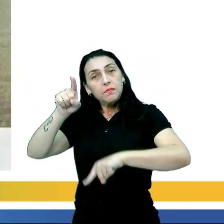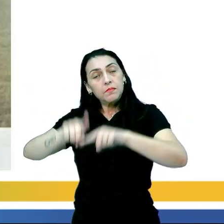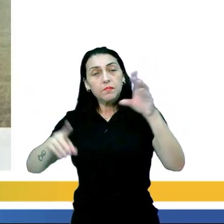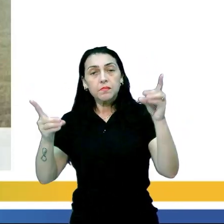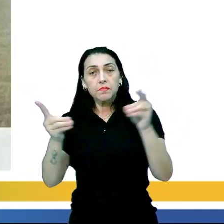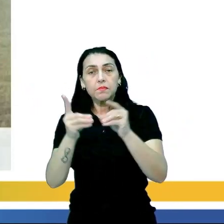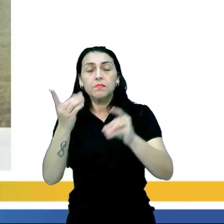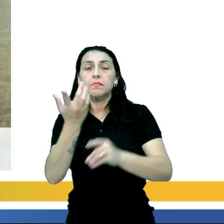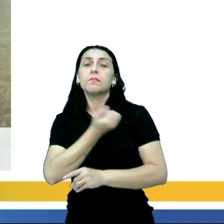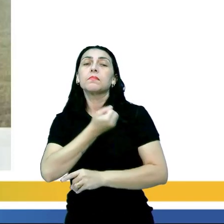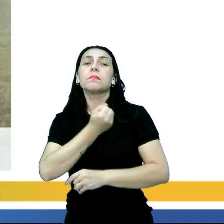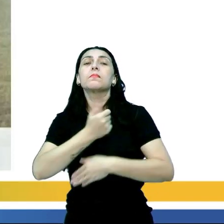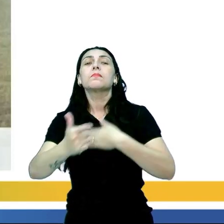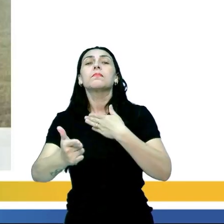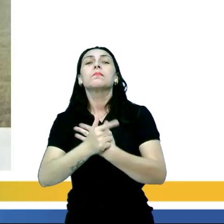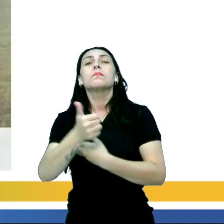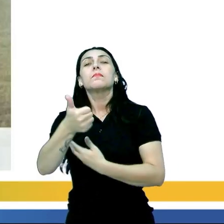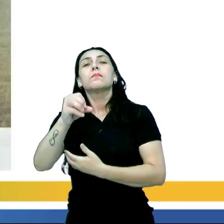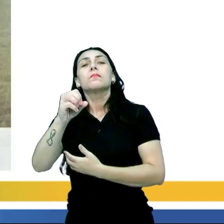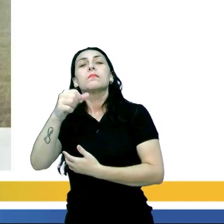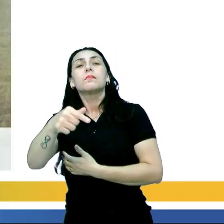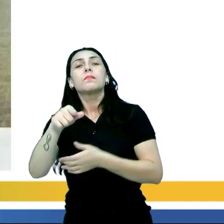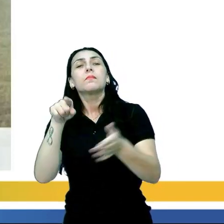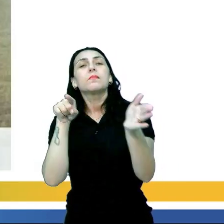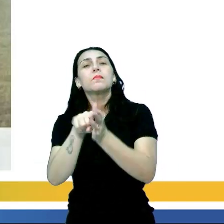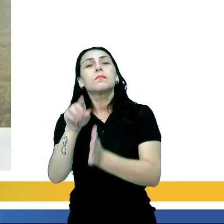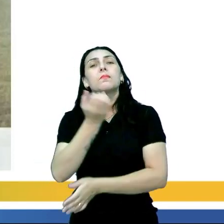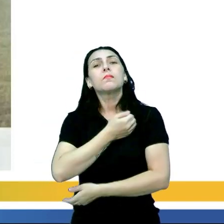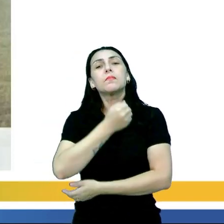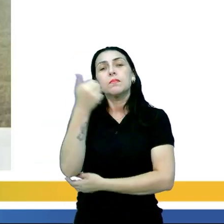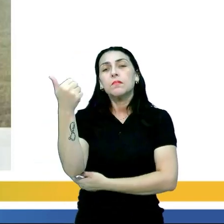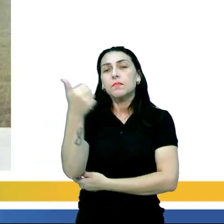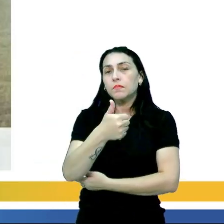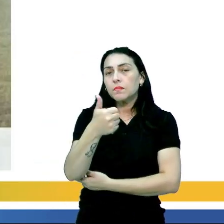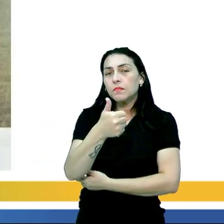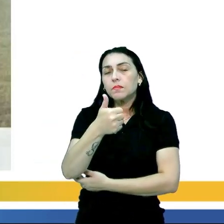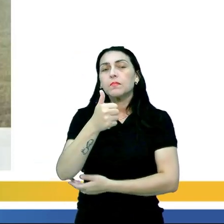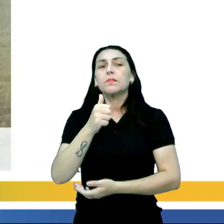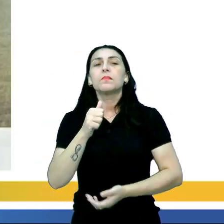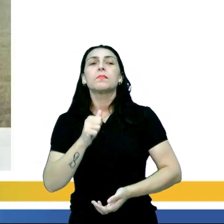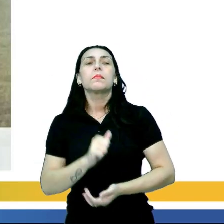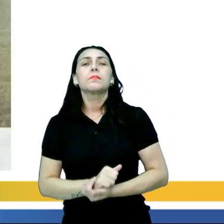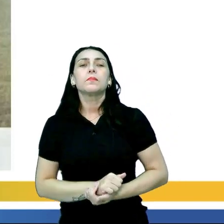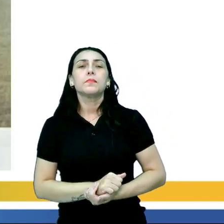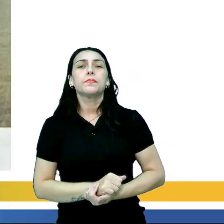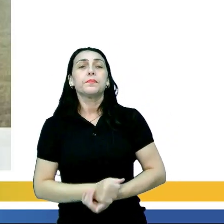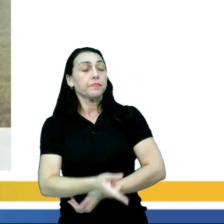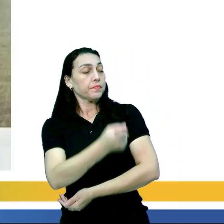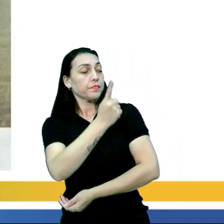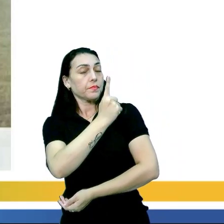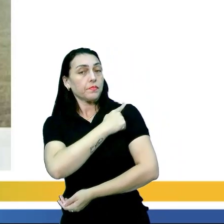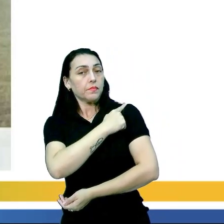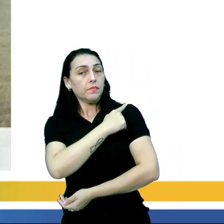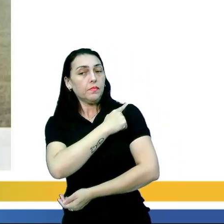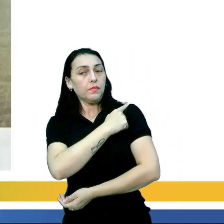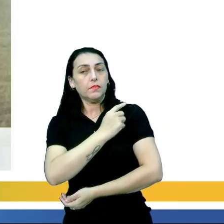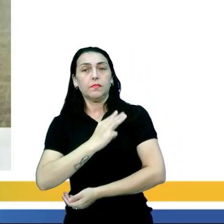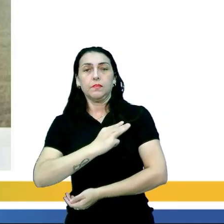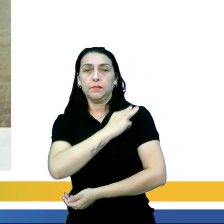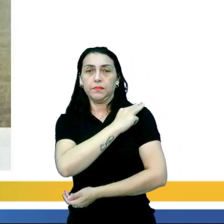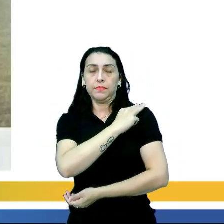didático na página 107, onde vai trabalhar essa questão. Sendo que a página 107, ela